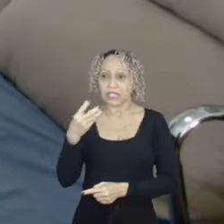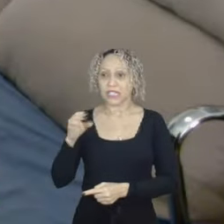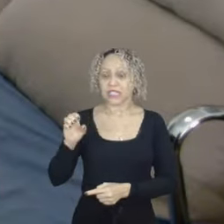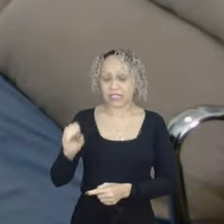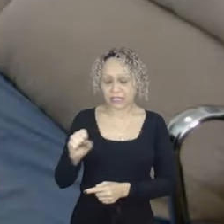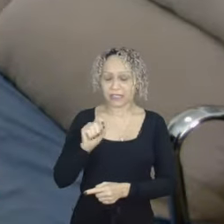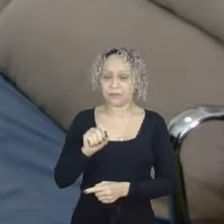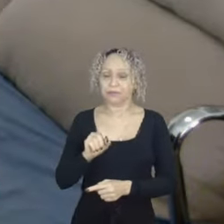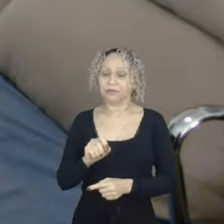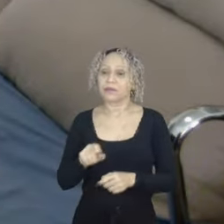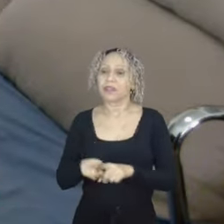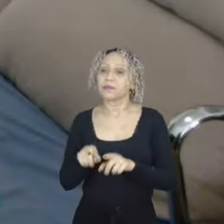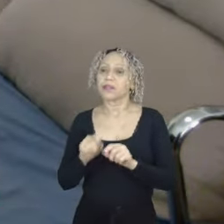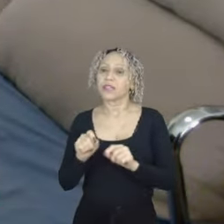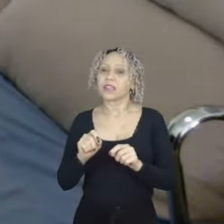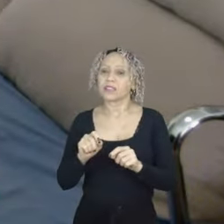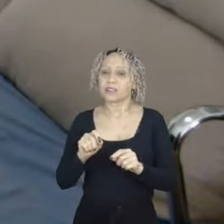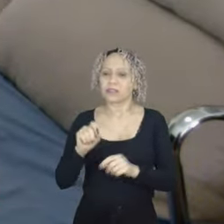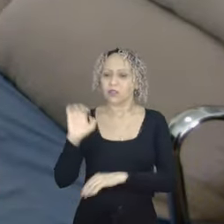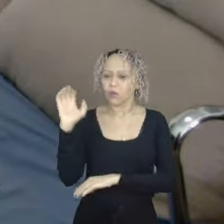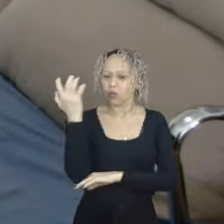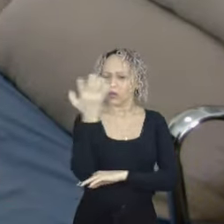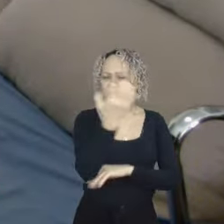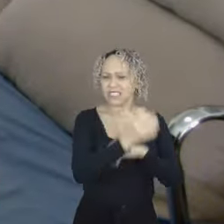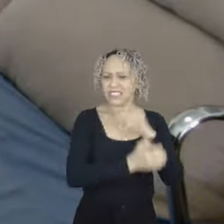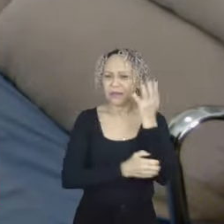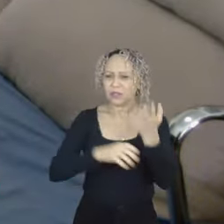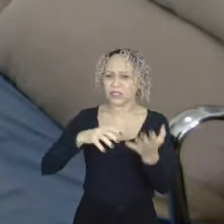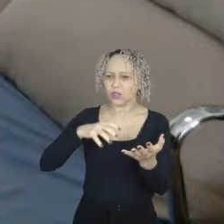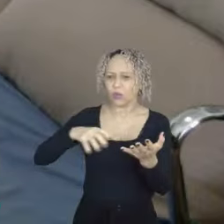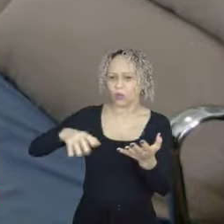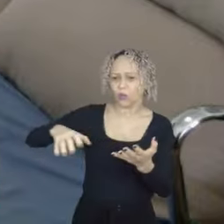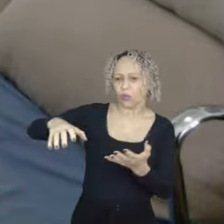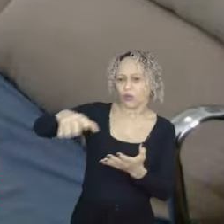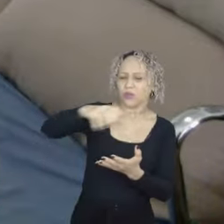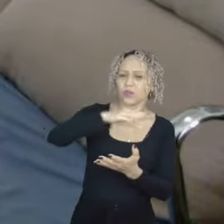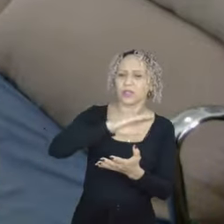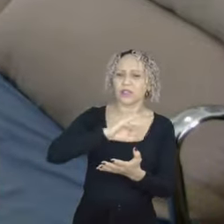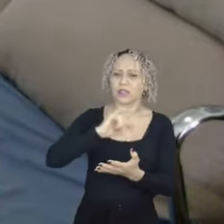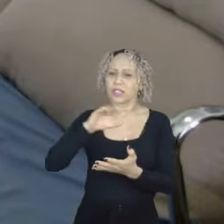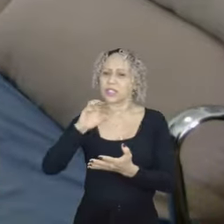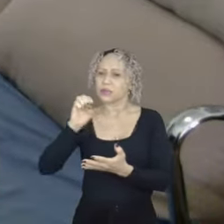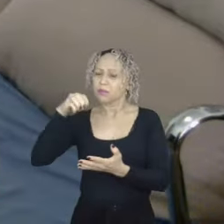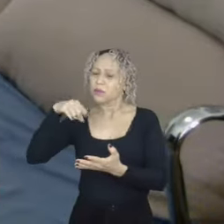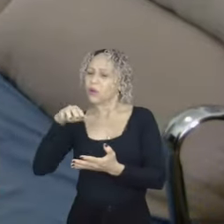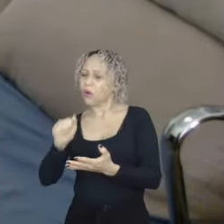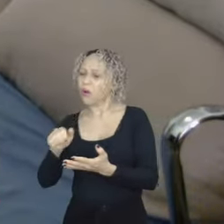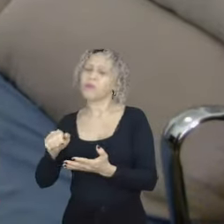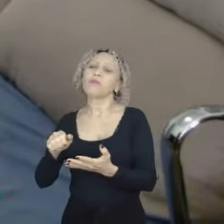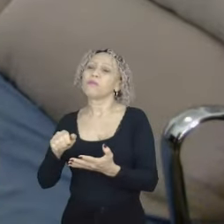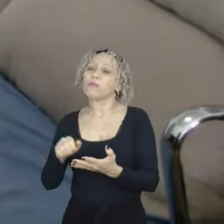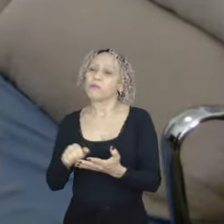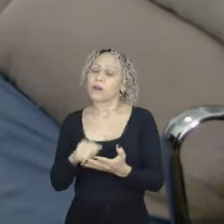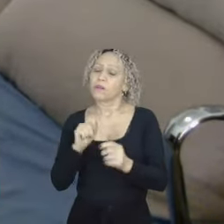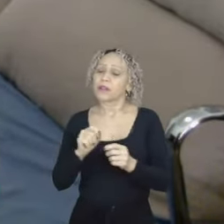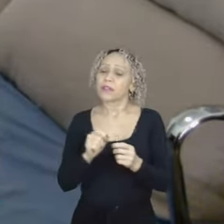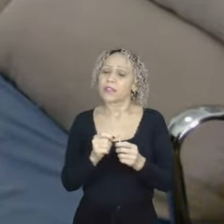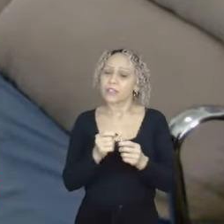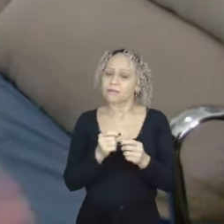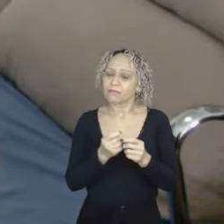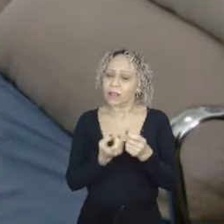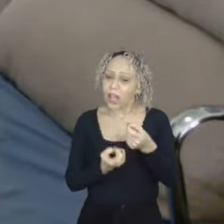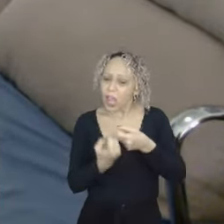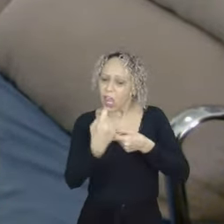de restauração de ecossistemas destruídos e a proteção de biomas e das populações, principalmente das florestas, né,